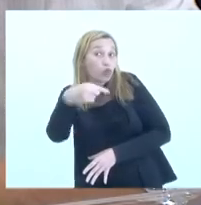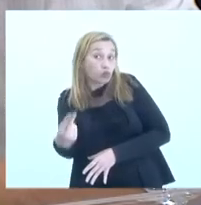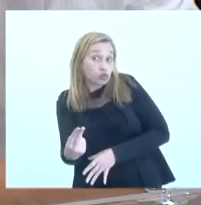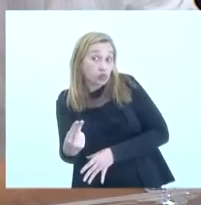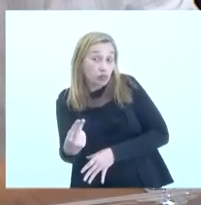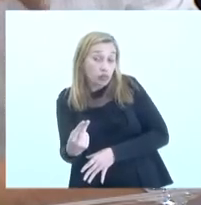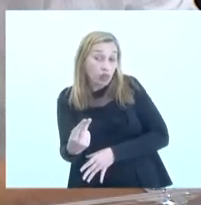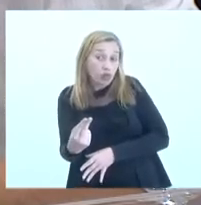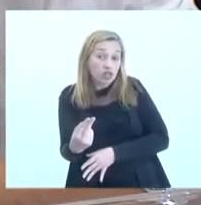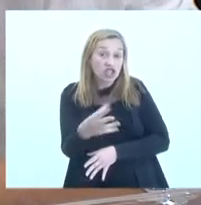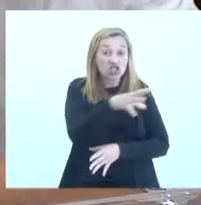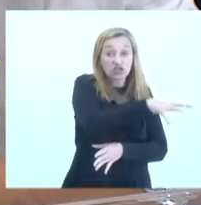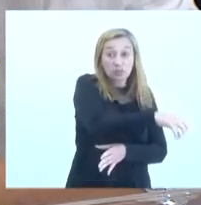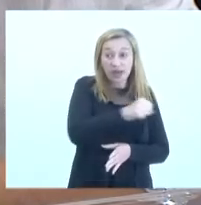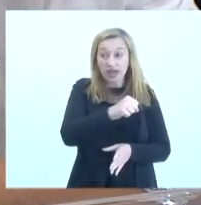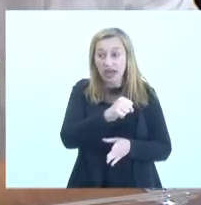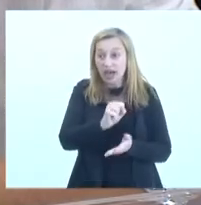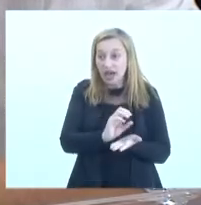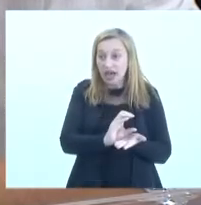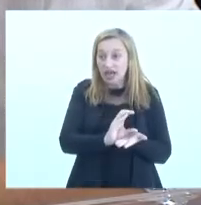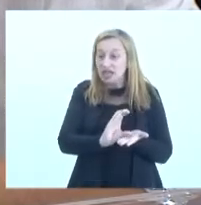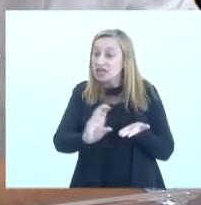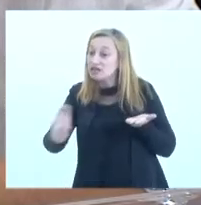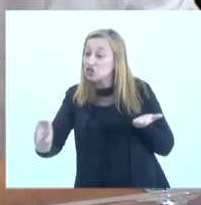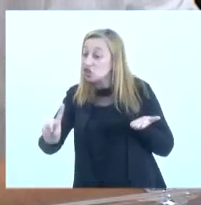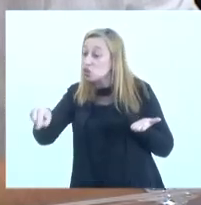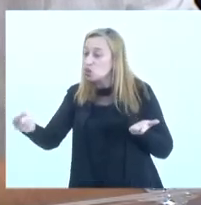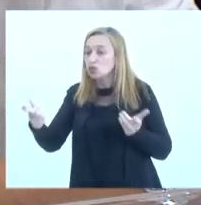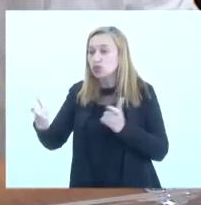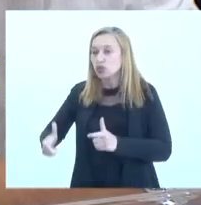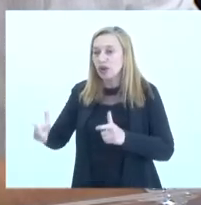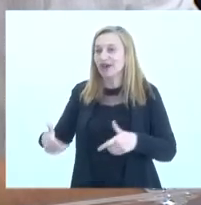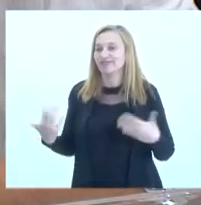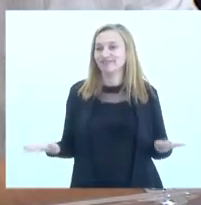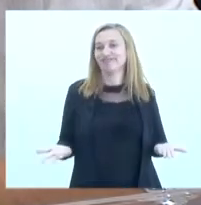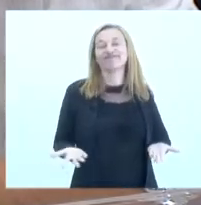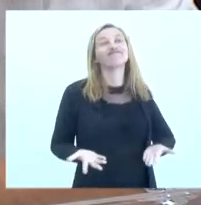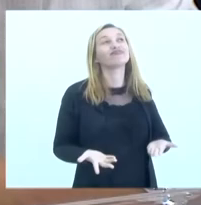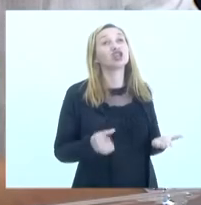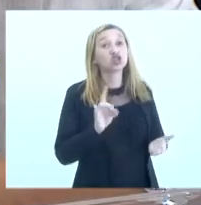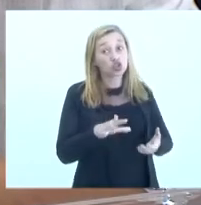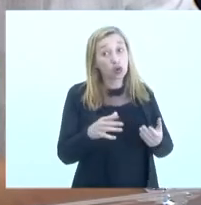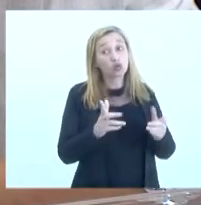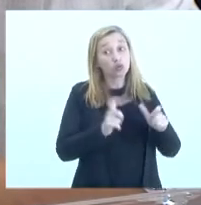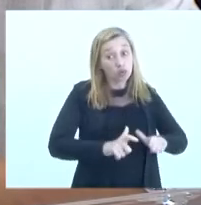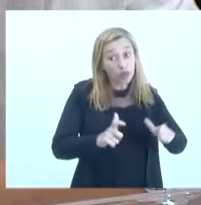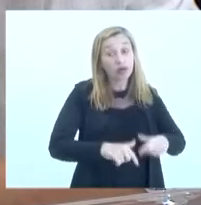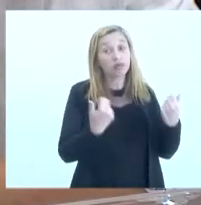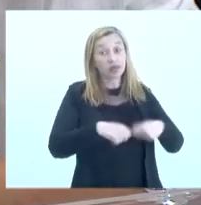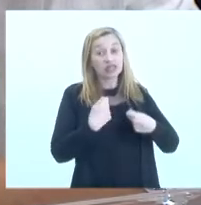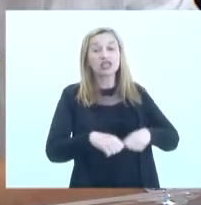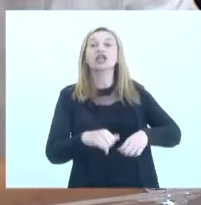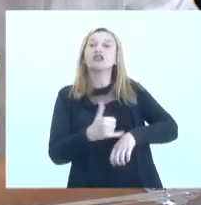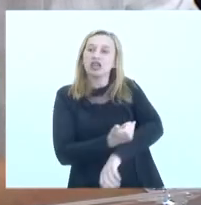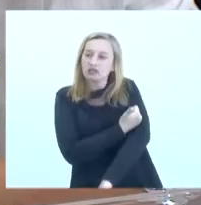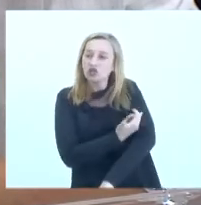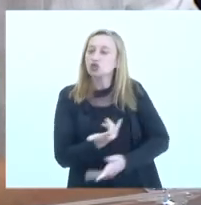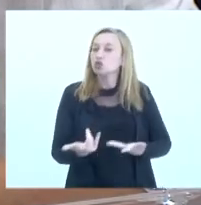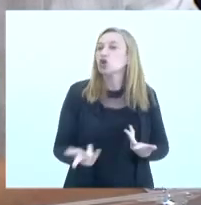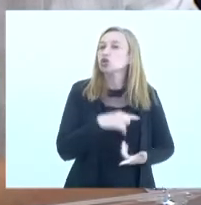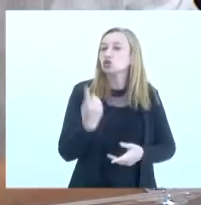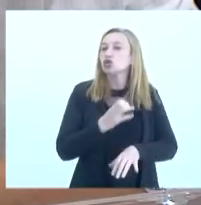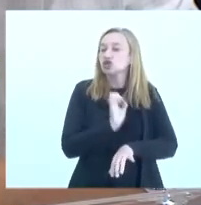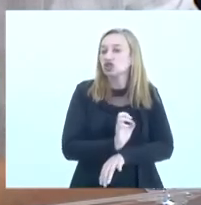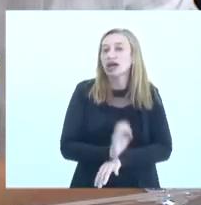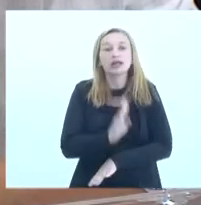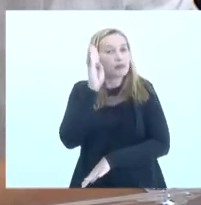gente tirar esse recurso ou não investir o dinheiro desse recurso aonde precisa. Foi falado de infraestrutura no nosso